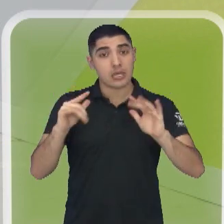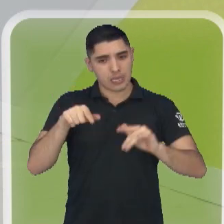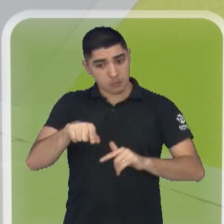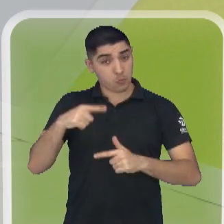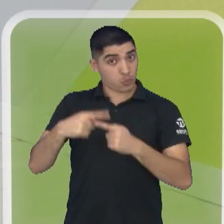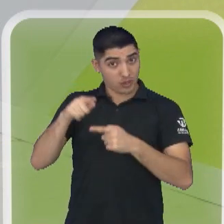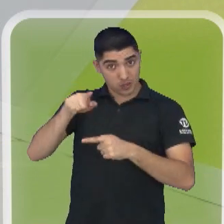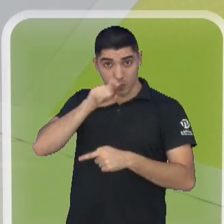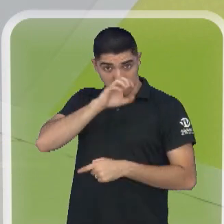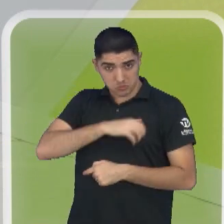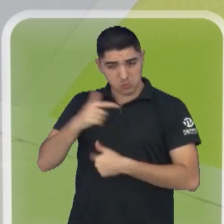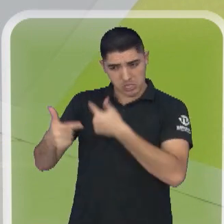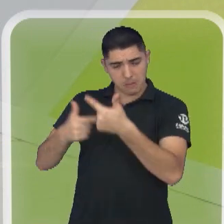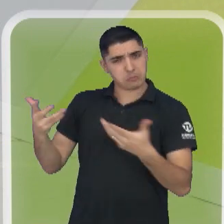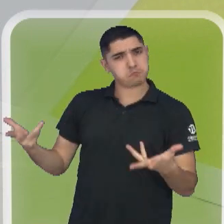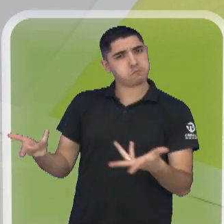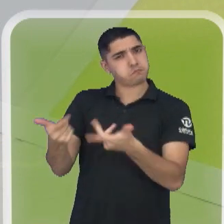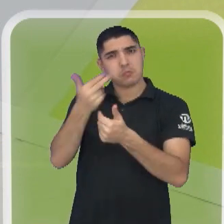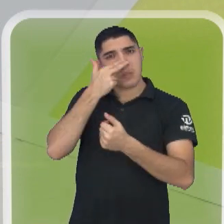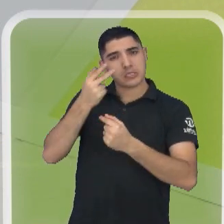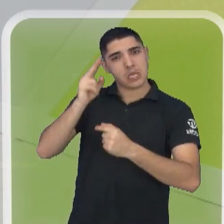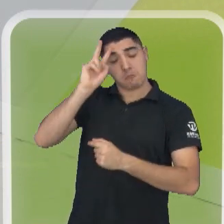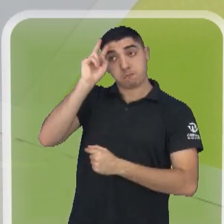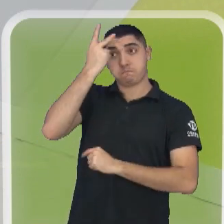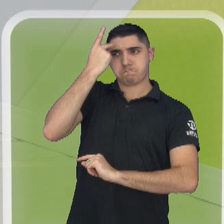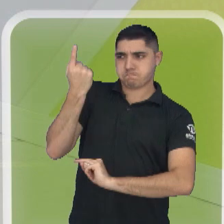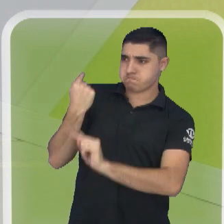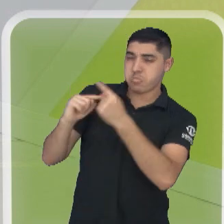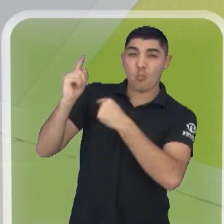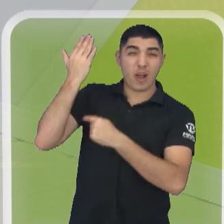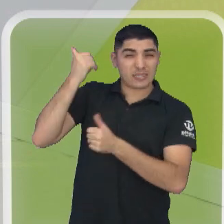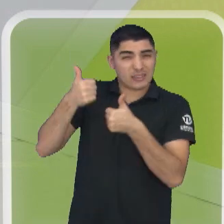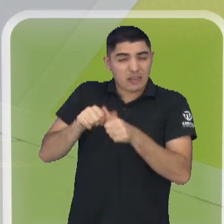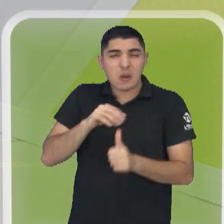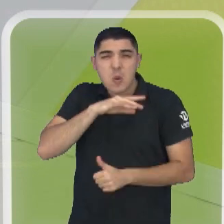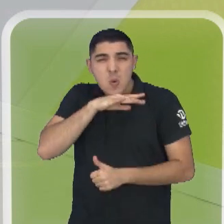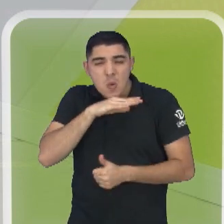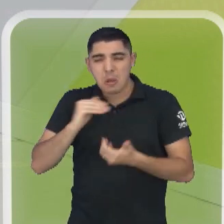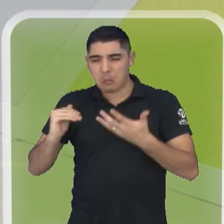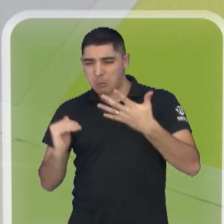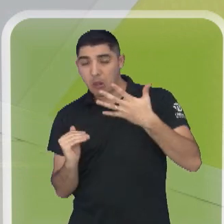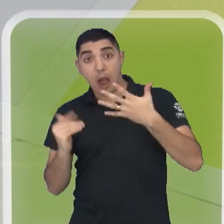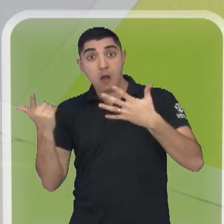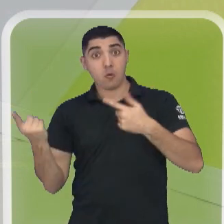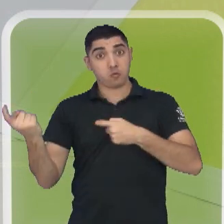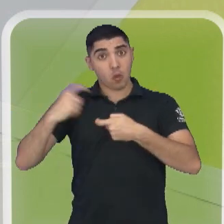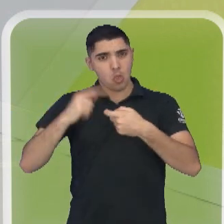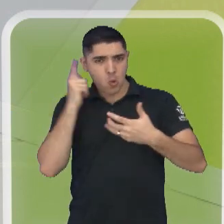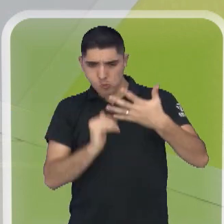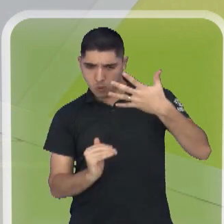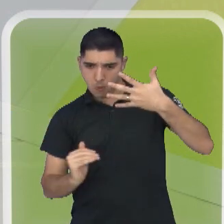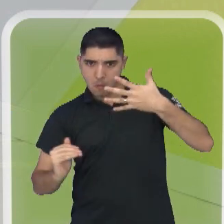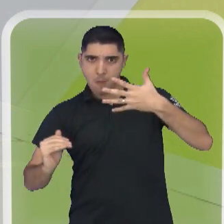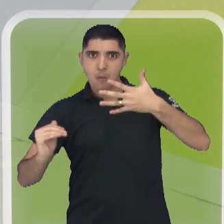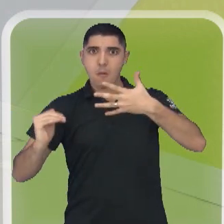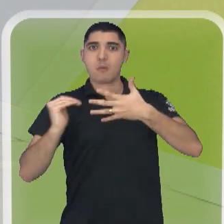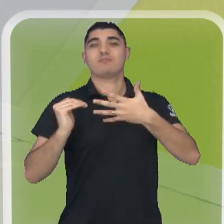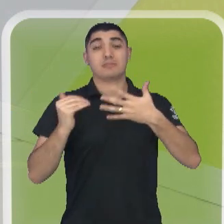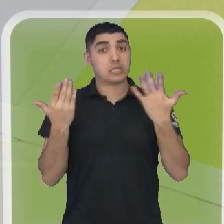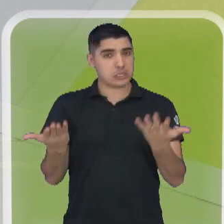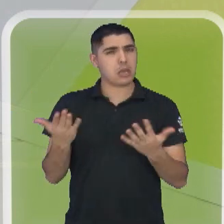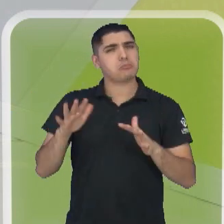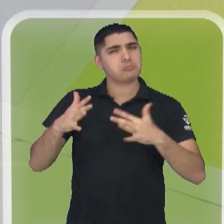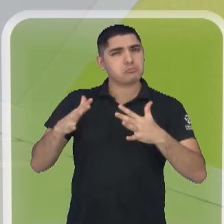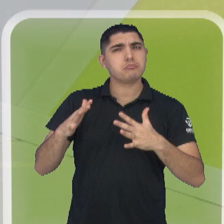de ressurgimento, podemos chamar assim, que começou muito mal e agora vem muito bem na competição. Podemos dizer até que talvez nos